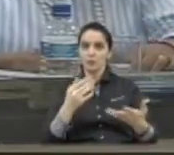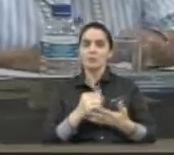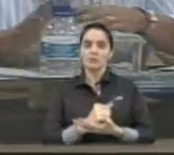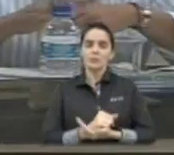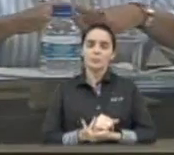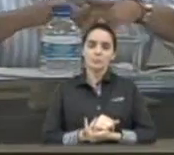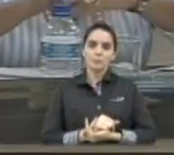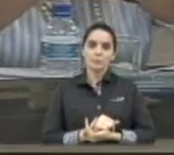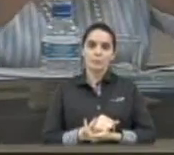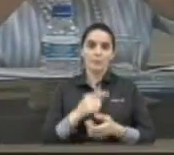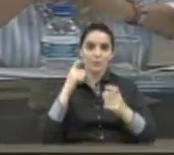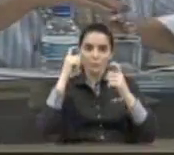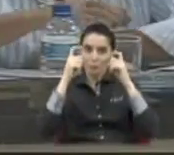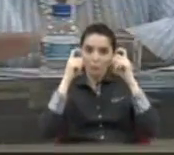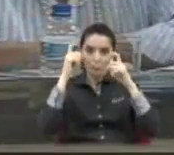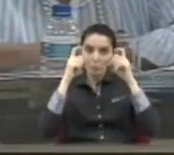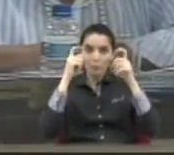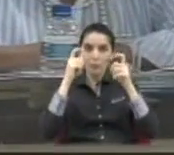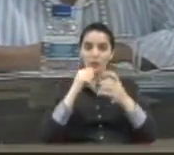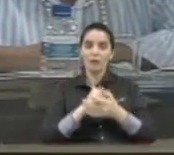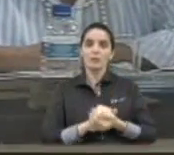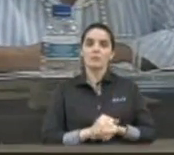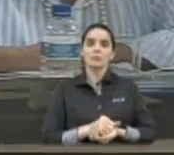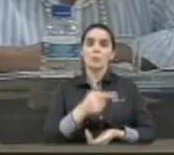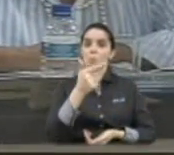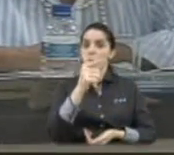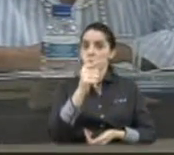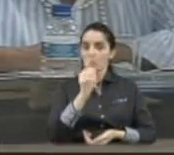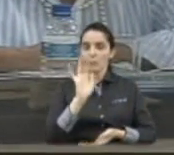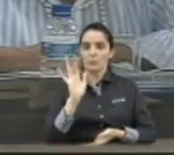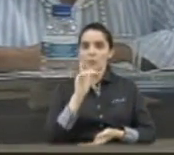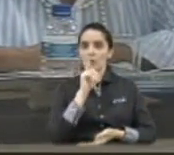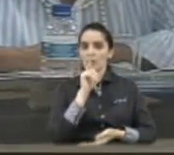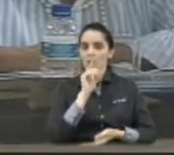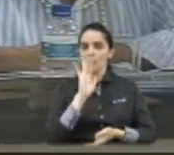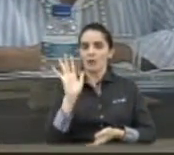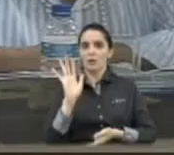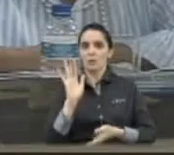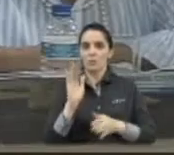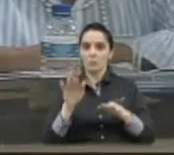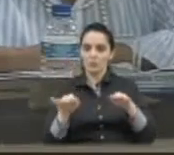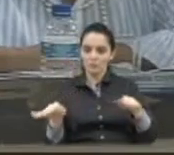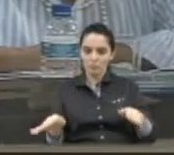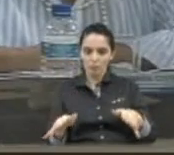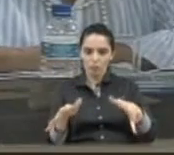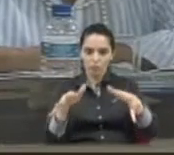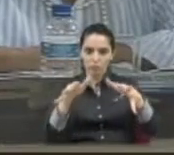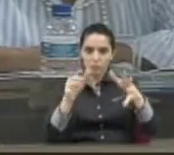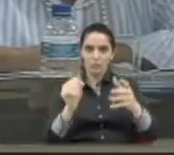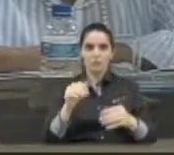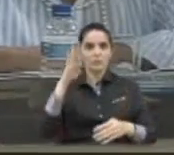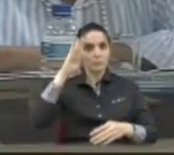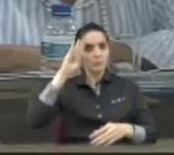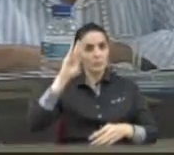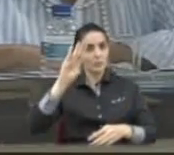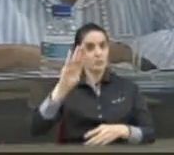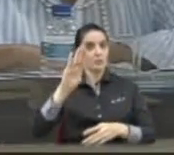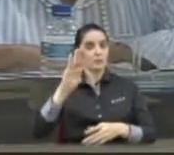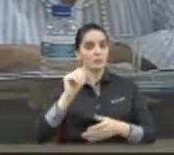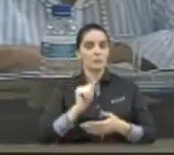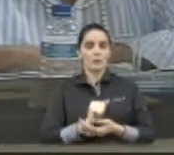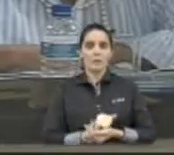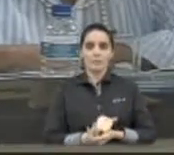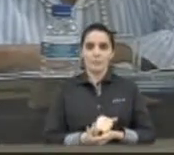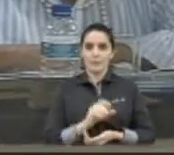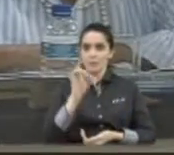caçamba. A preocupação da gente é que não tenha essa água parada, principalmente, vamos dizer, não